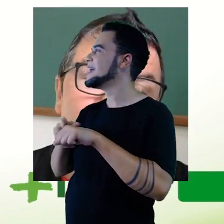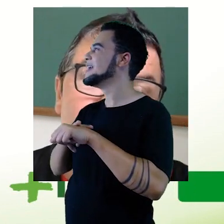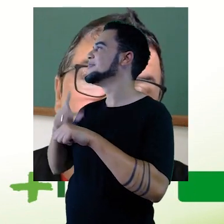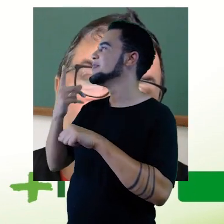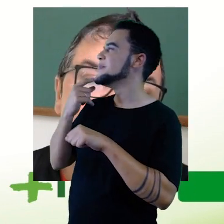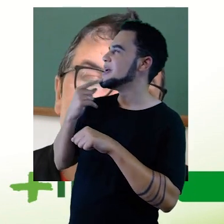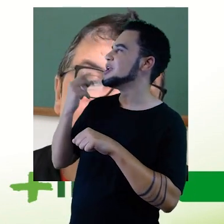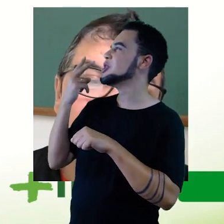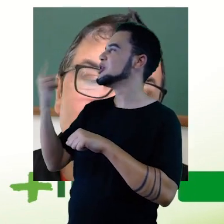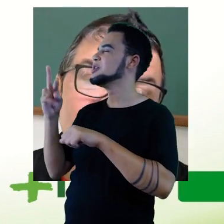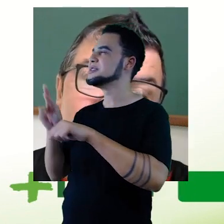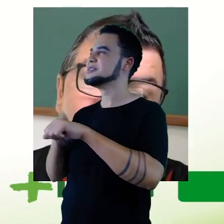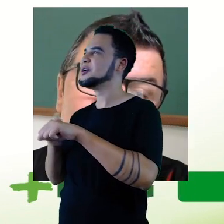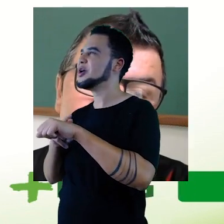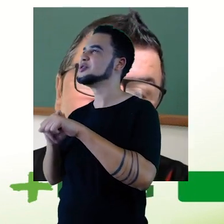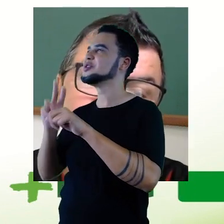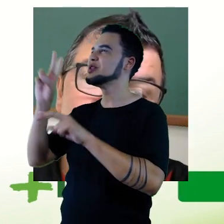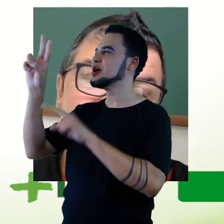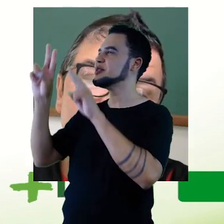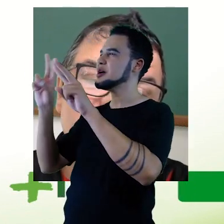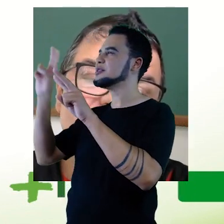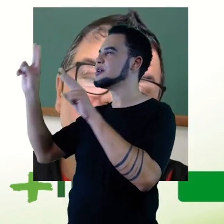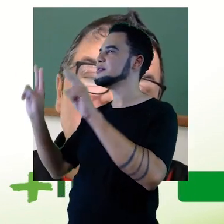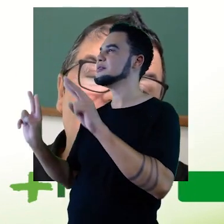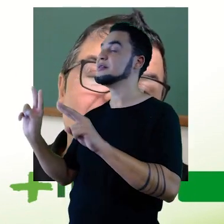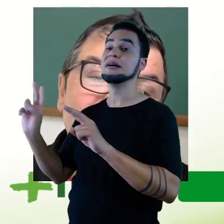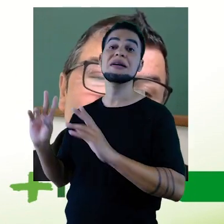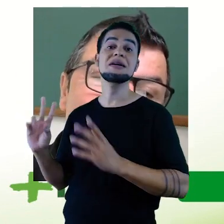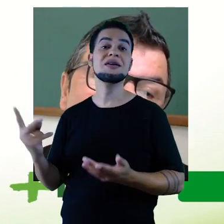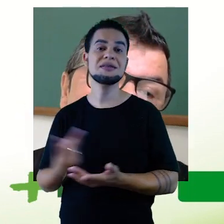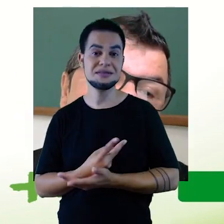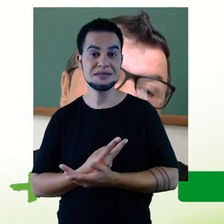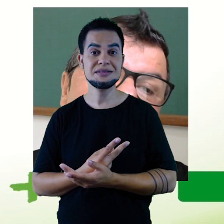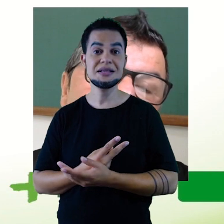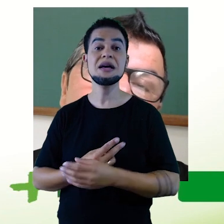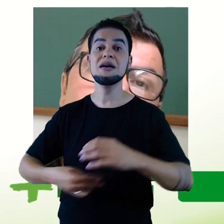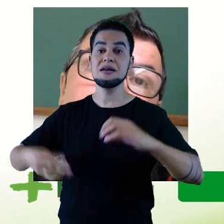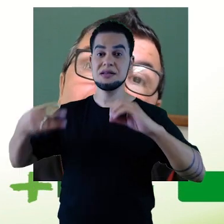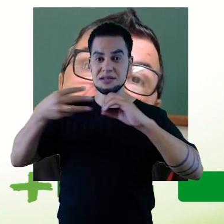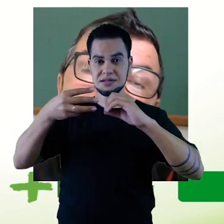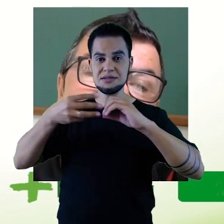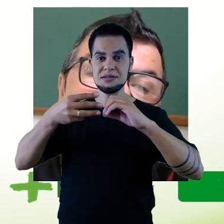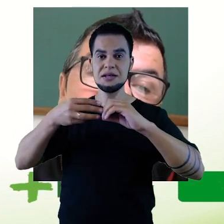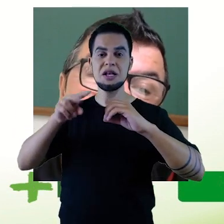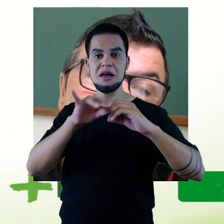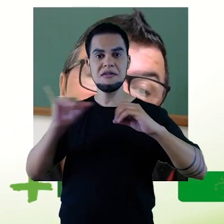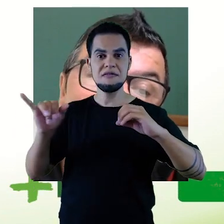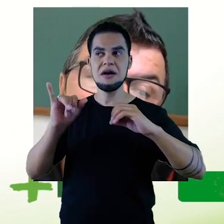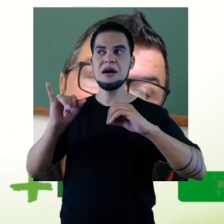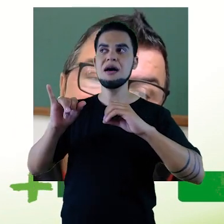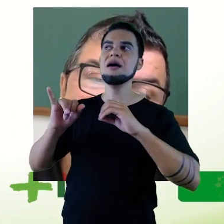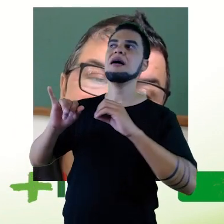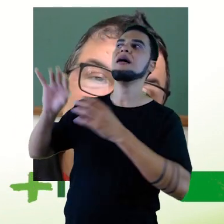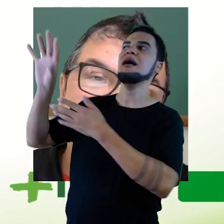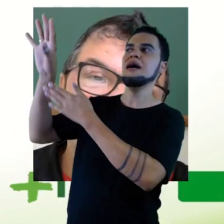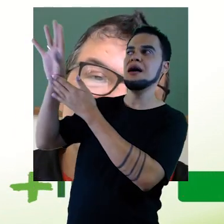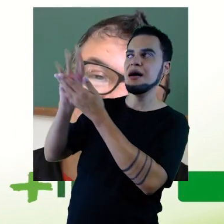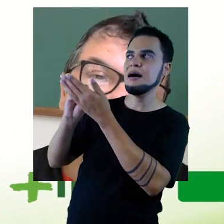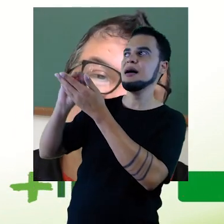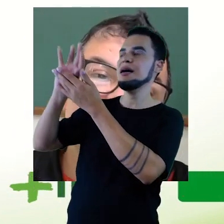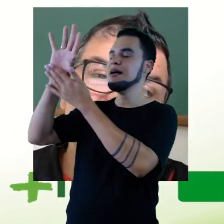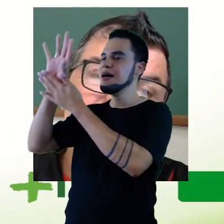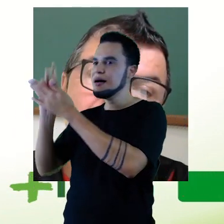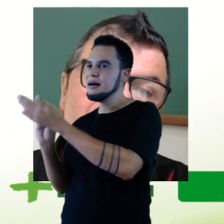vermelhinhos, 2 roxinhos. Está vendo isso aqui? 2 verdinhos, 2 vermelhinhos. Aí a célula migra as cópias para